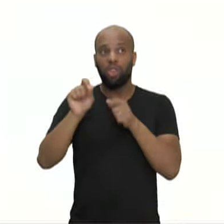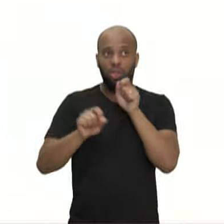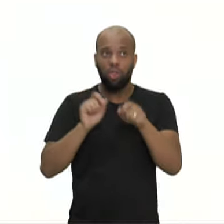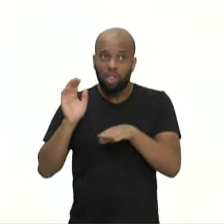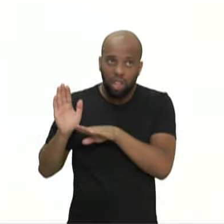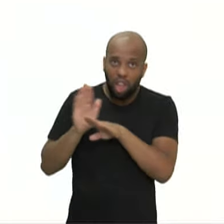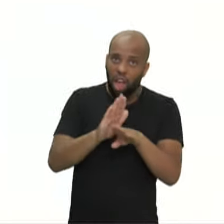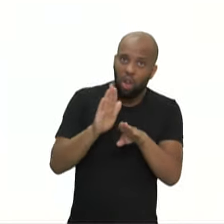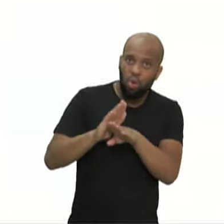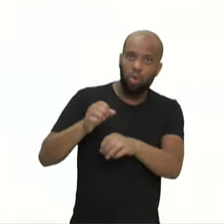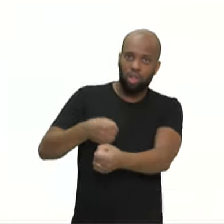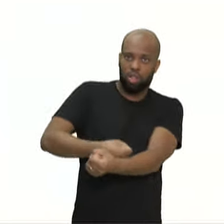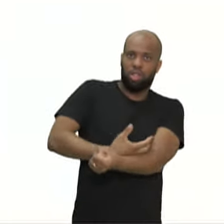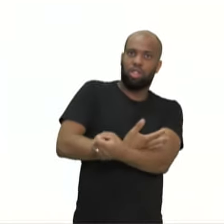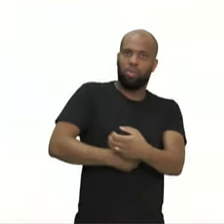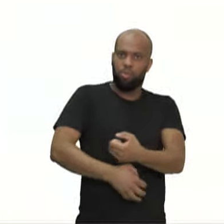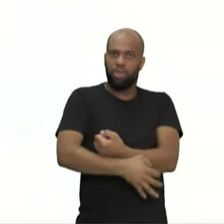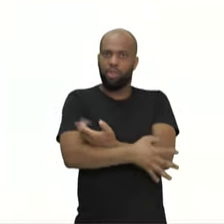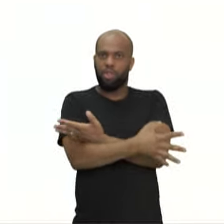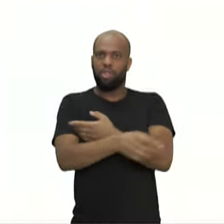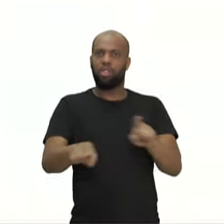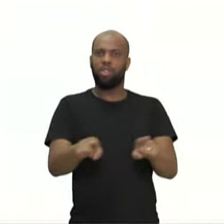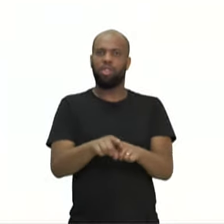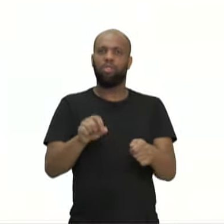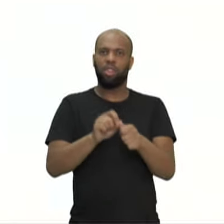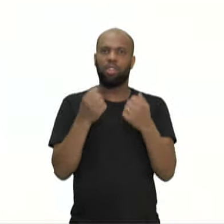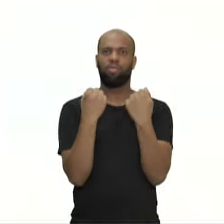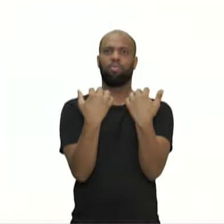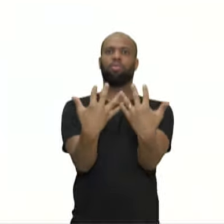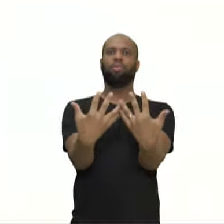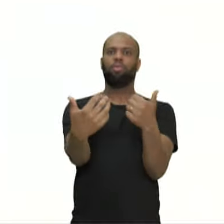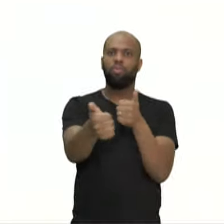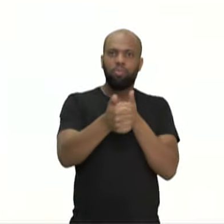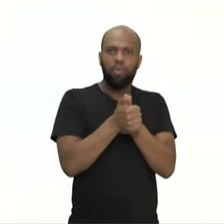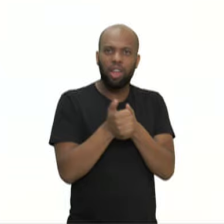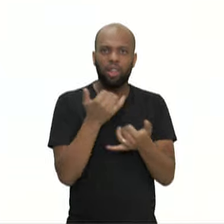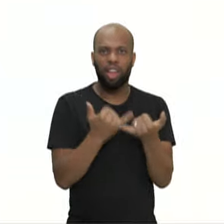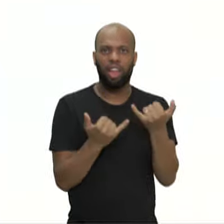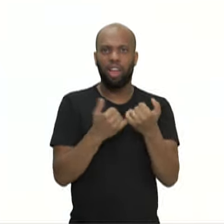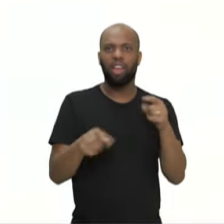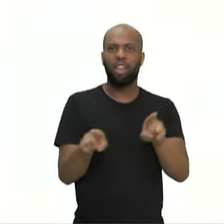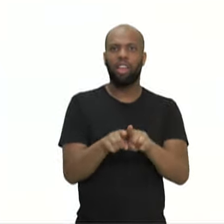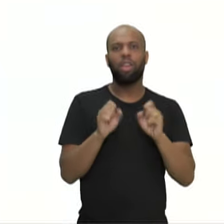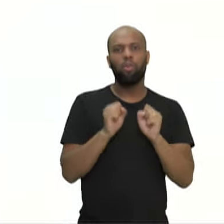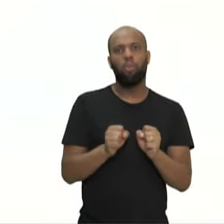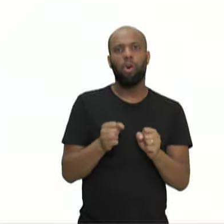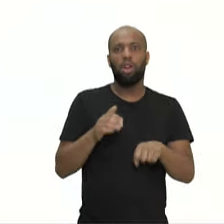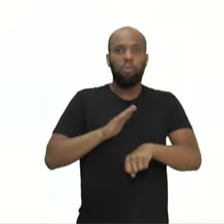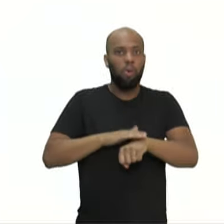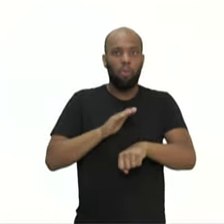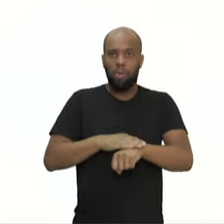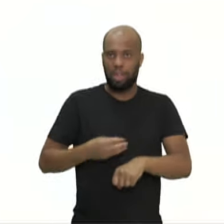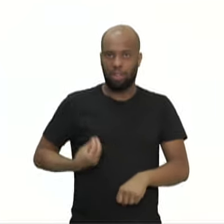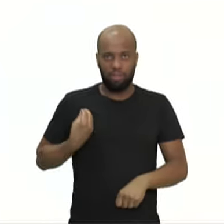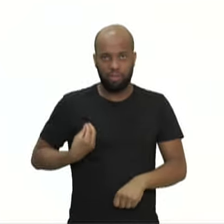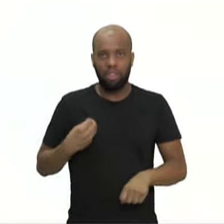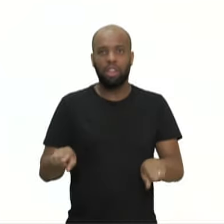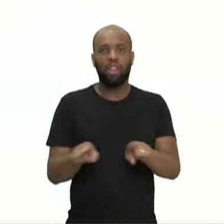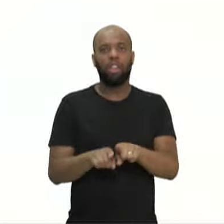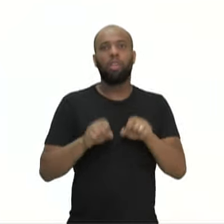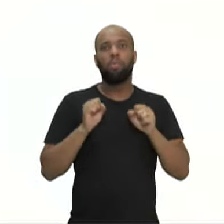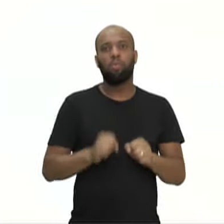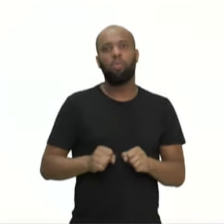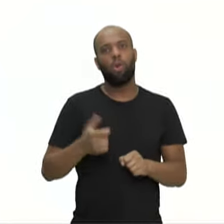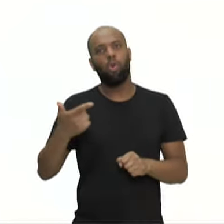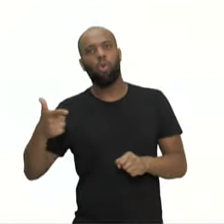trajetória, aproxima a plateia, pode ser realizada ao vivo por meio de equipamentos eletrônicos, sons corporais, percussão, enfim. A sonoplastia é